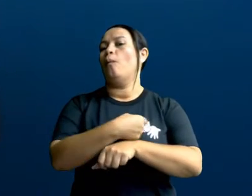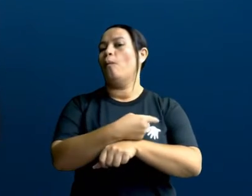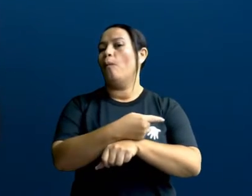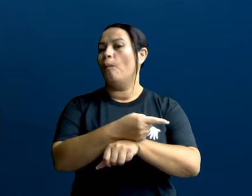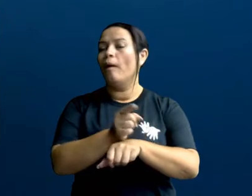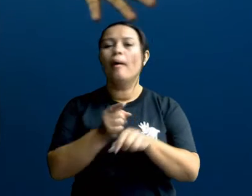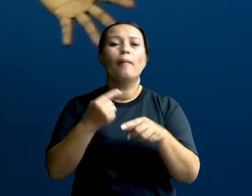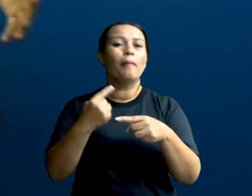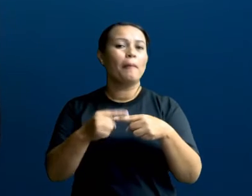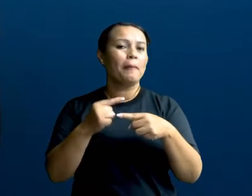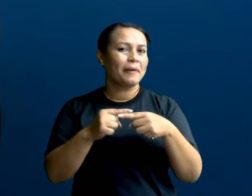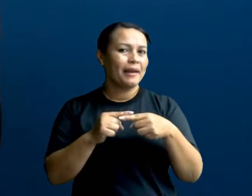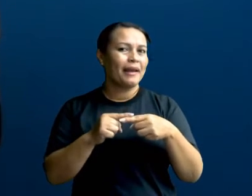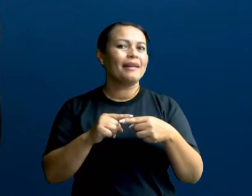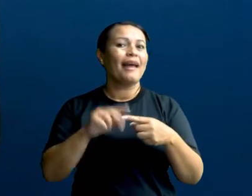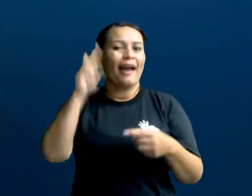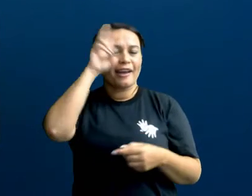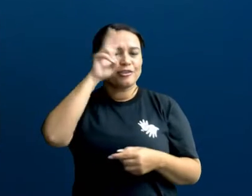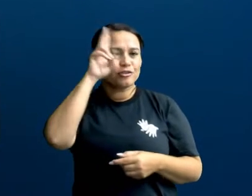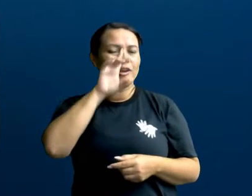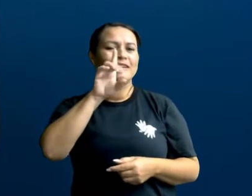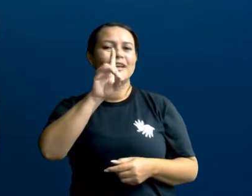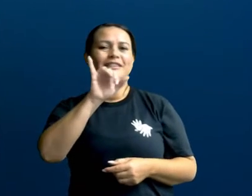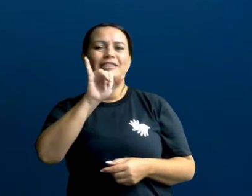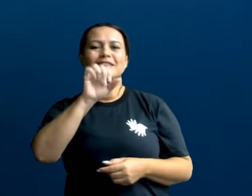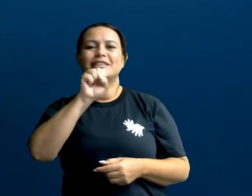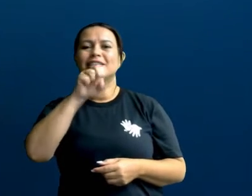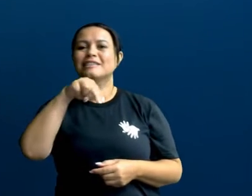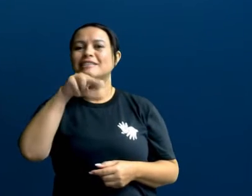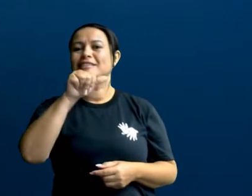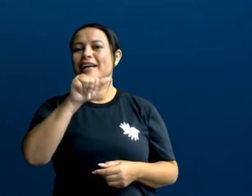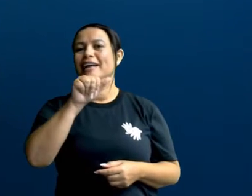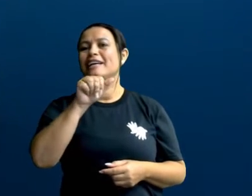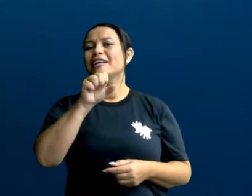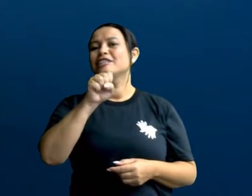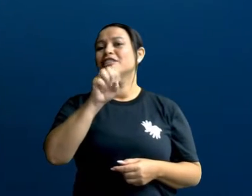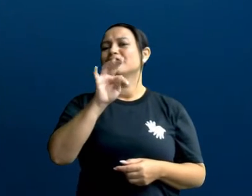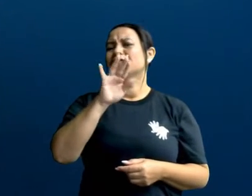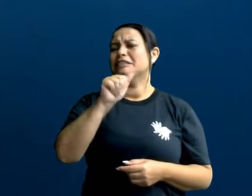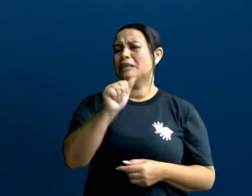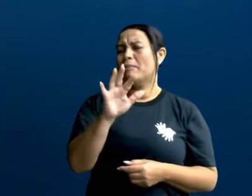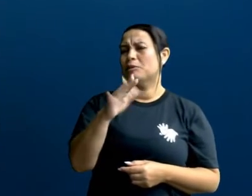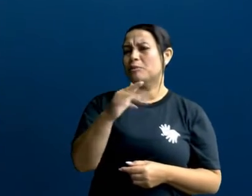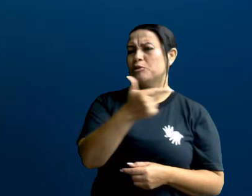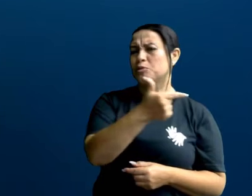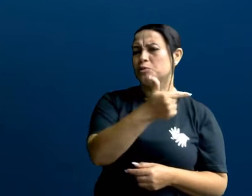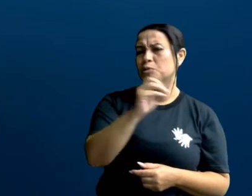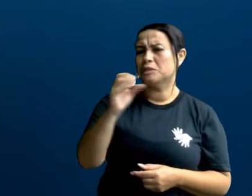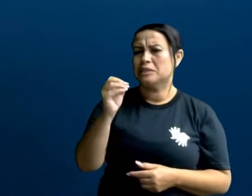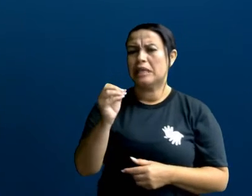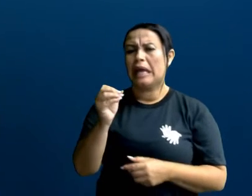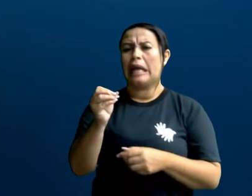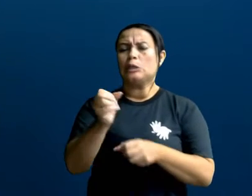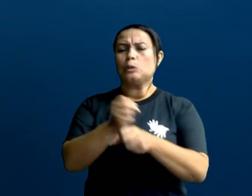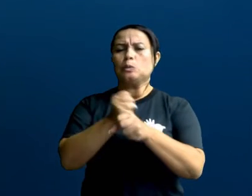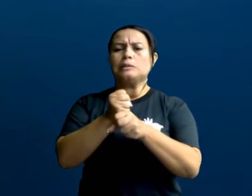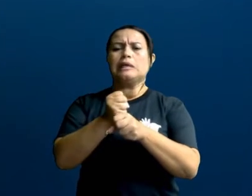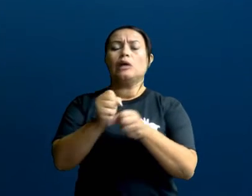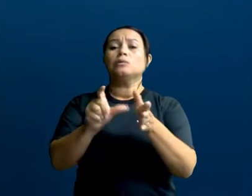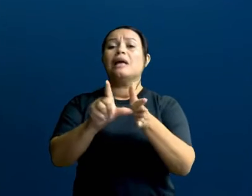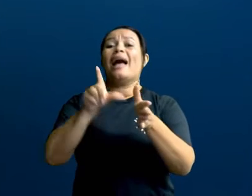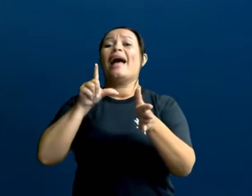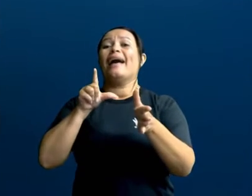China, a dinastia, né, elas remetem a quê? 200 anos antes de Cristo. Mas nós vamos